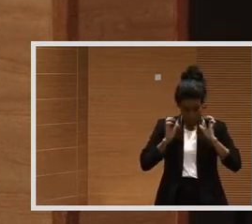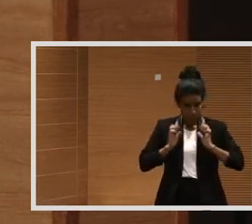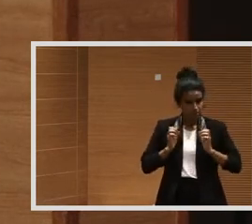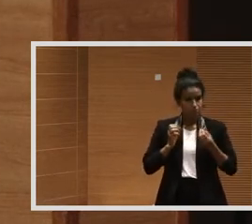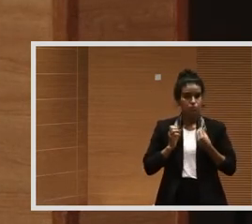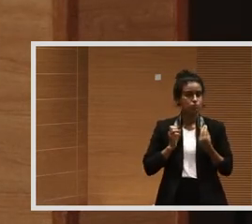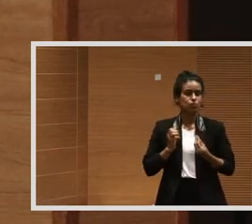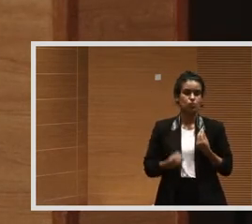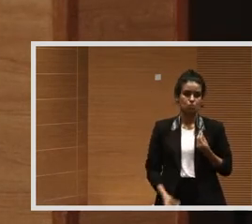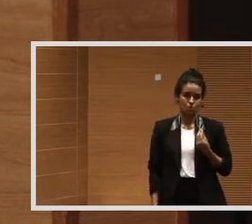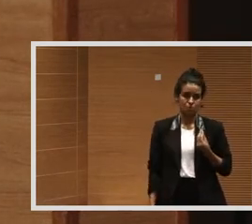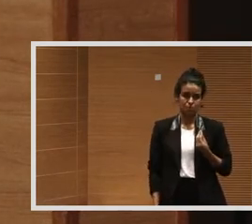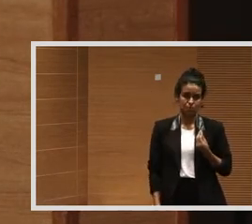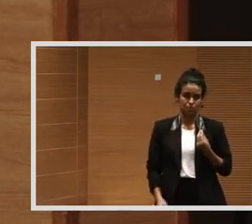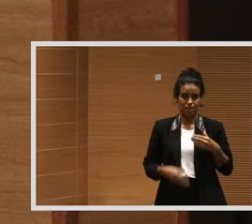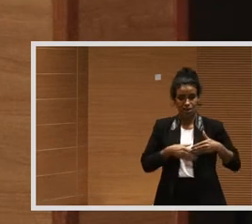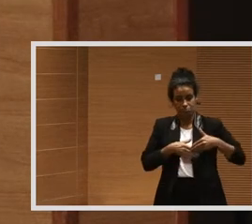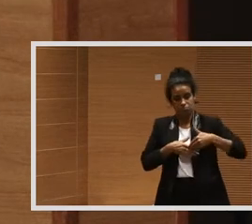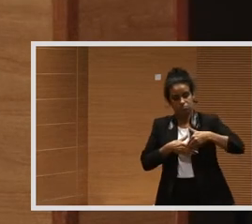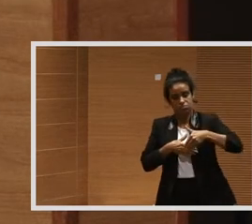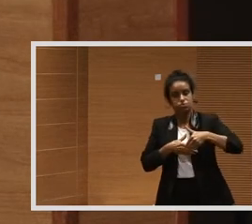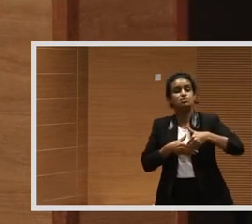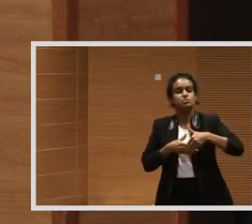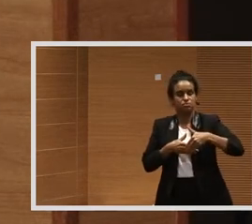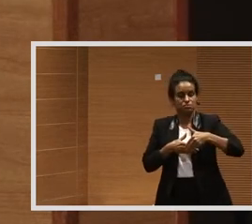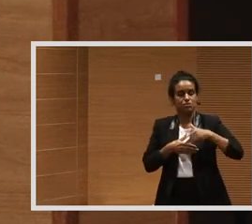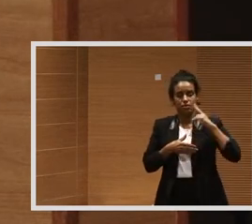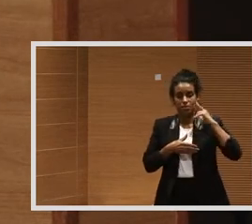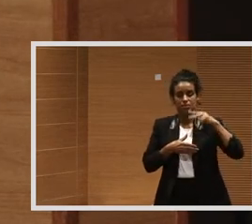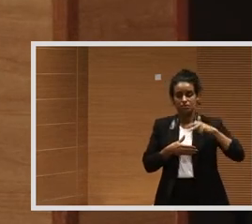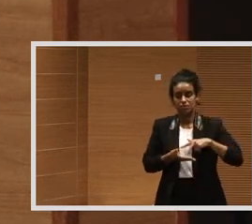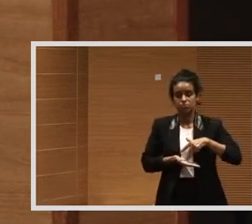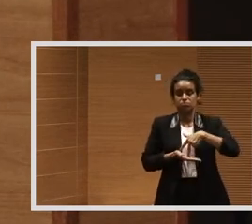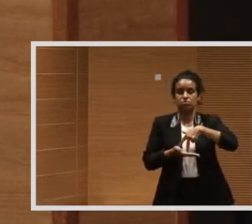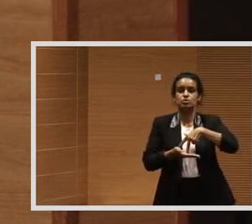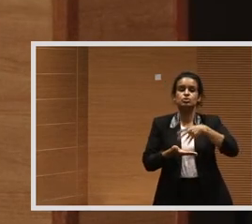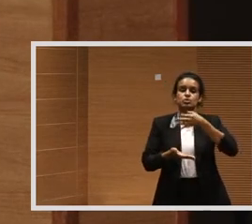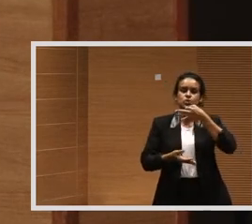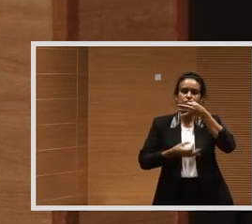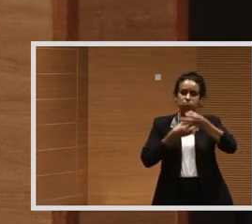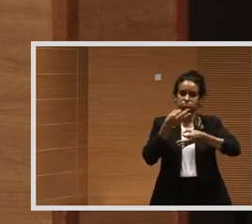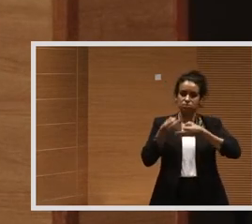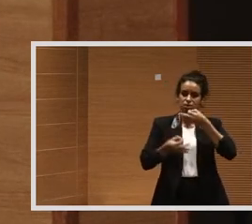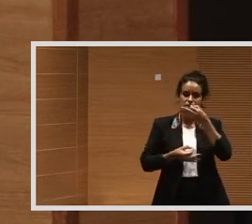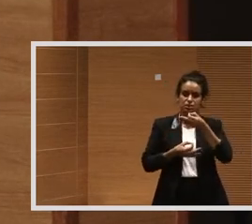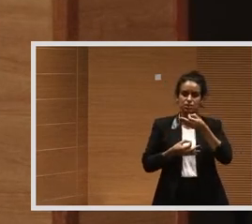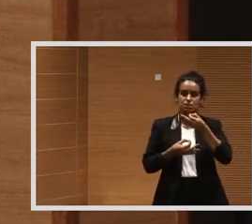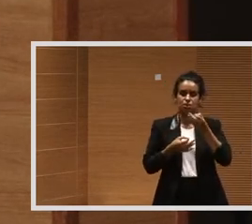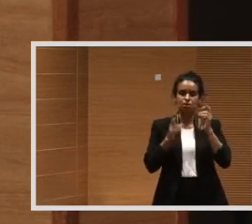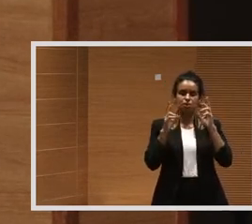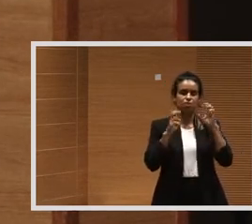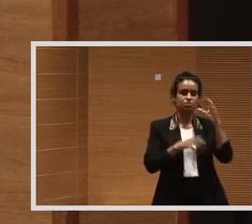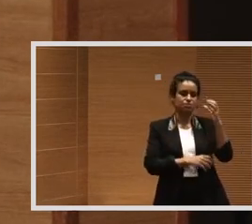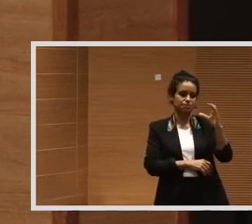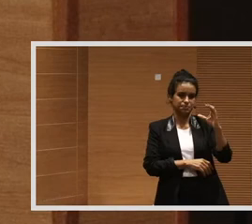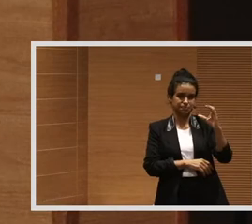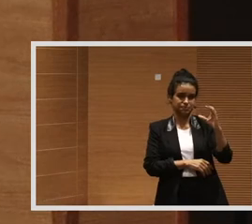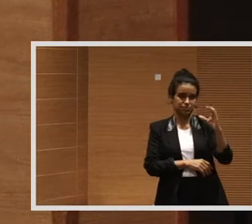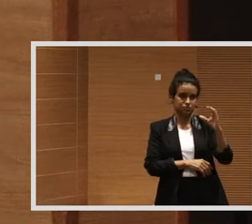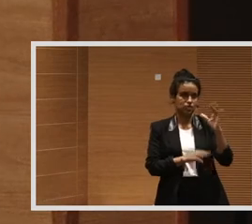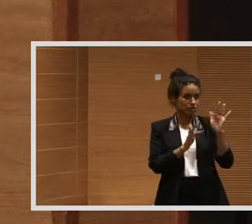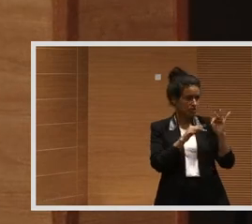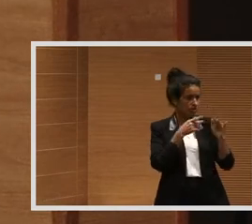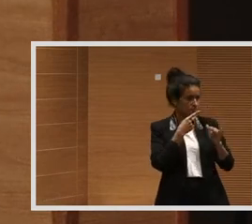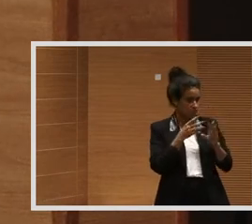e, a partir daí, a gente passa a ter uma postura crítica em relação à ciência. E já vou